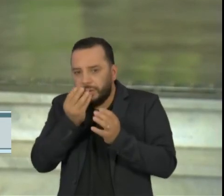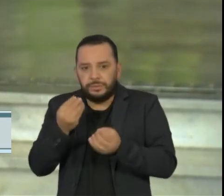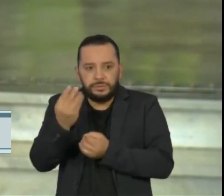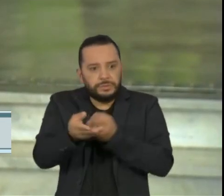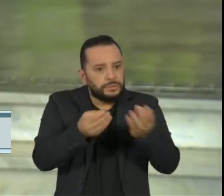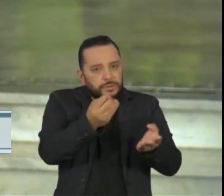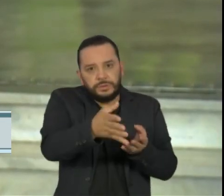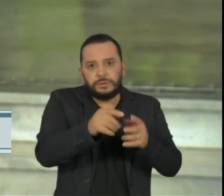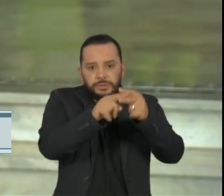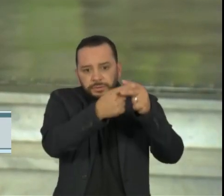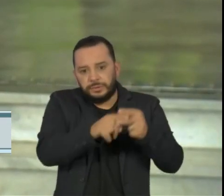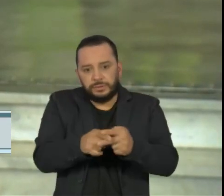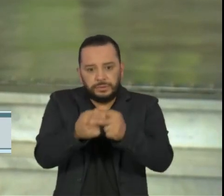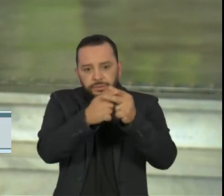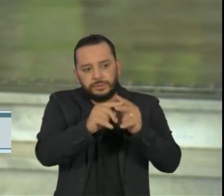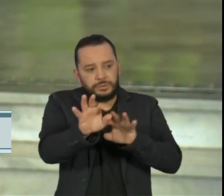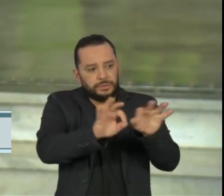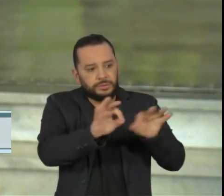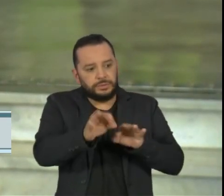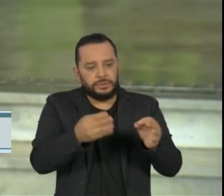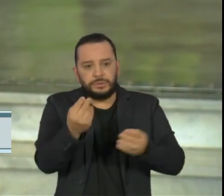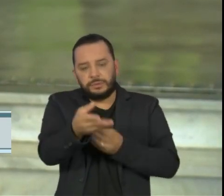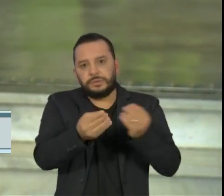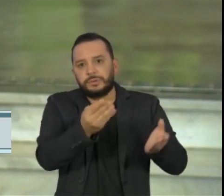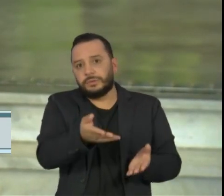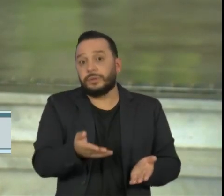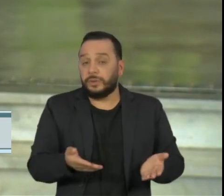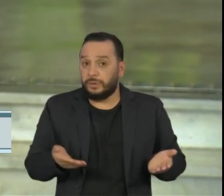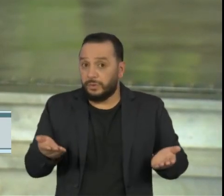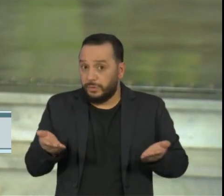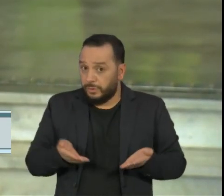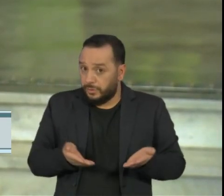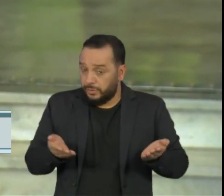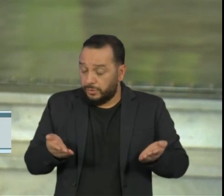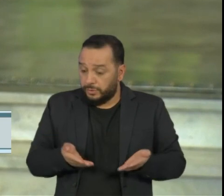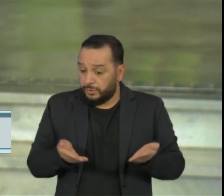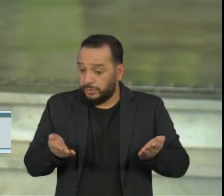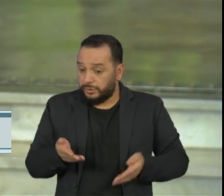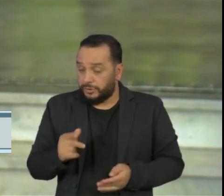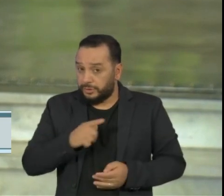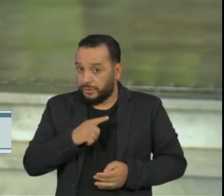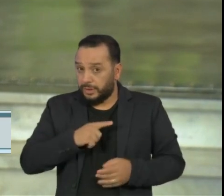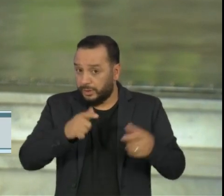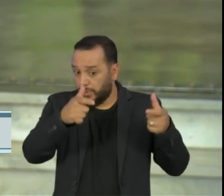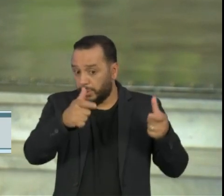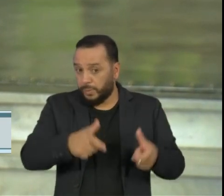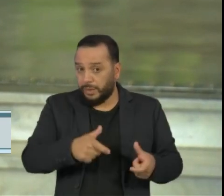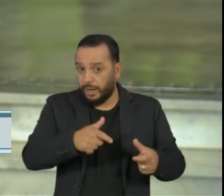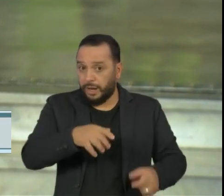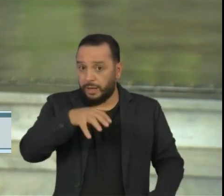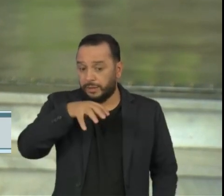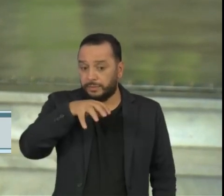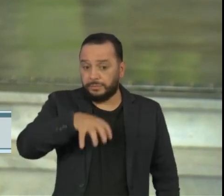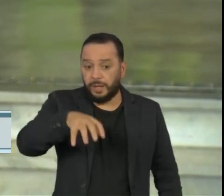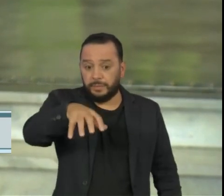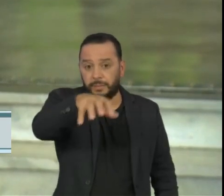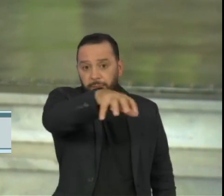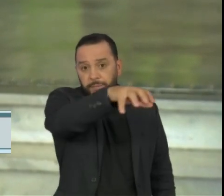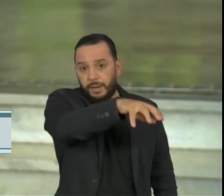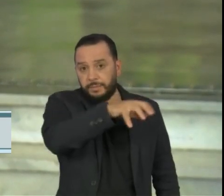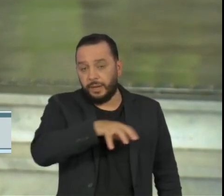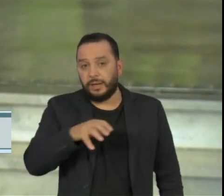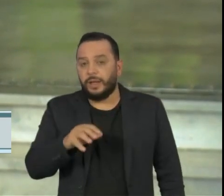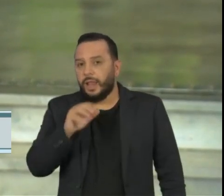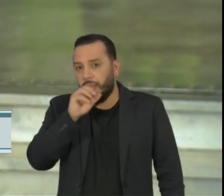dos respiradores fica claro, a gente tem um número um pouco maior de regiões agora em laranja, né,